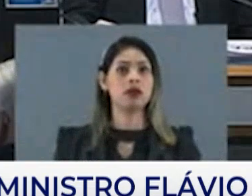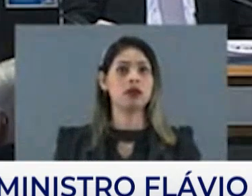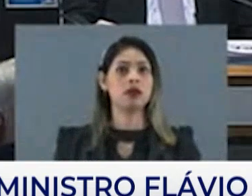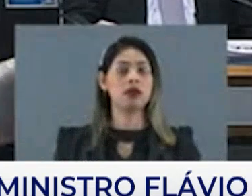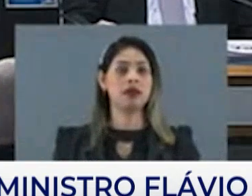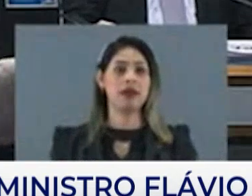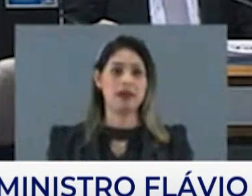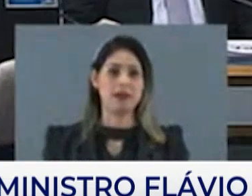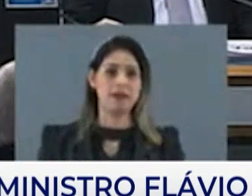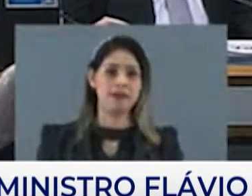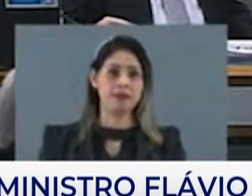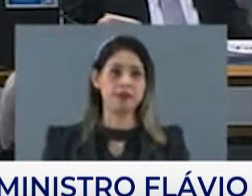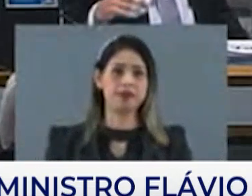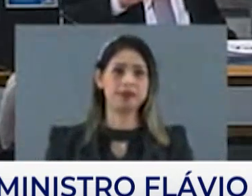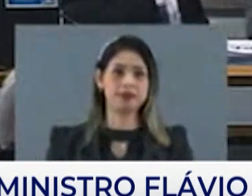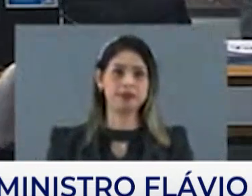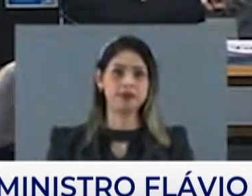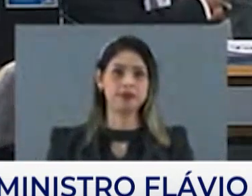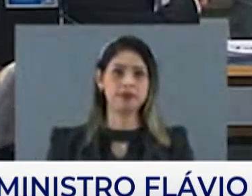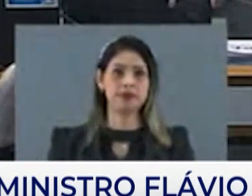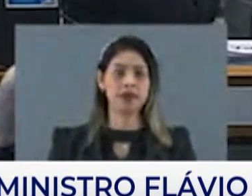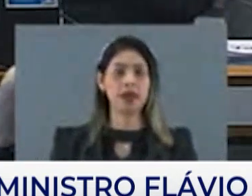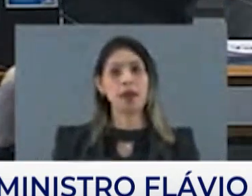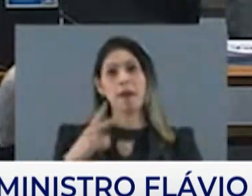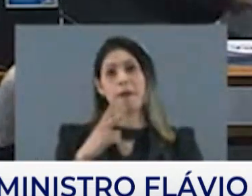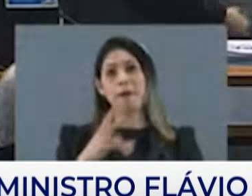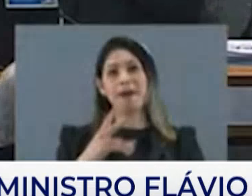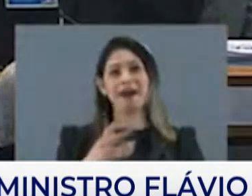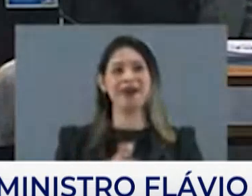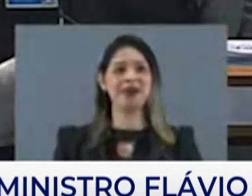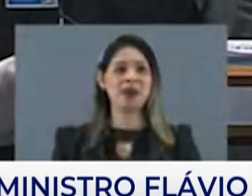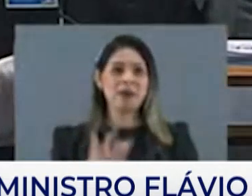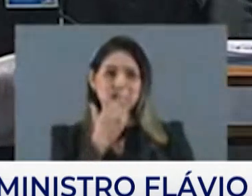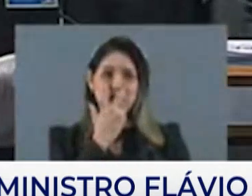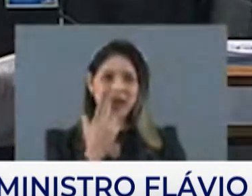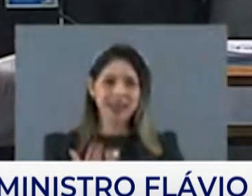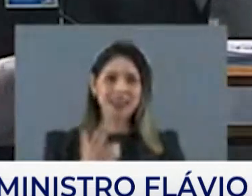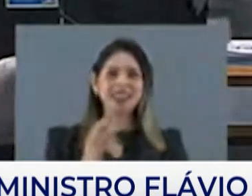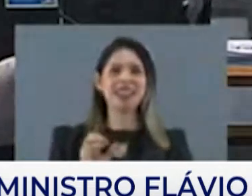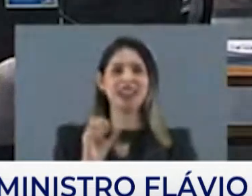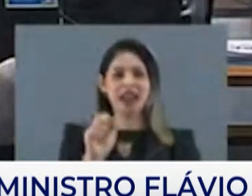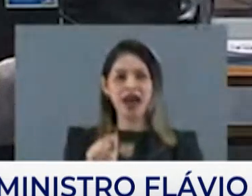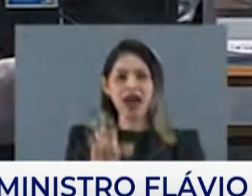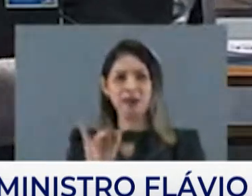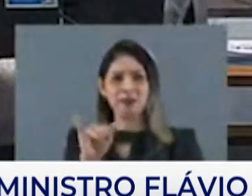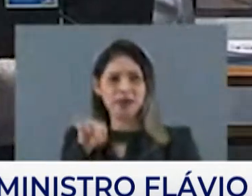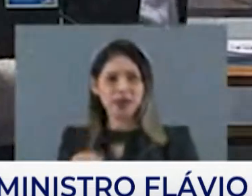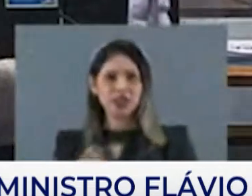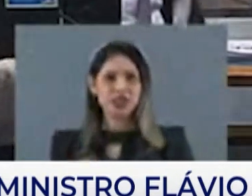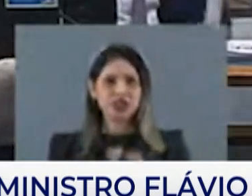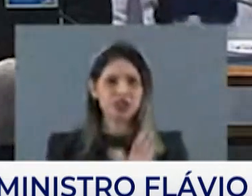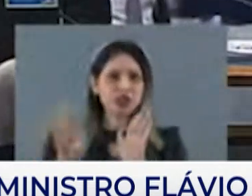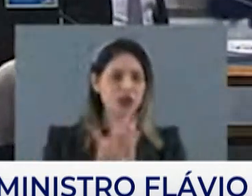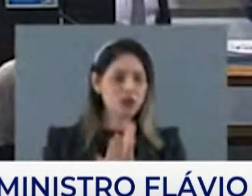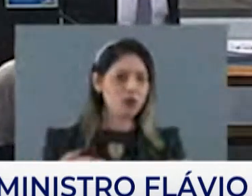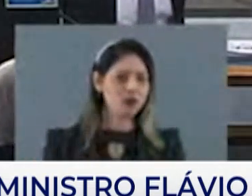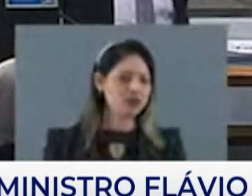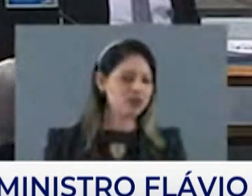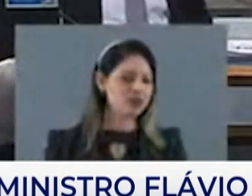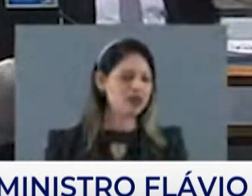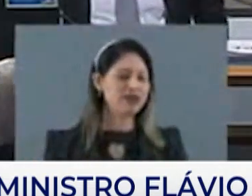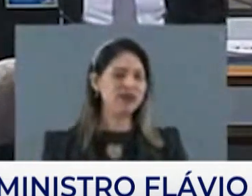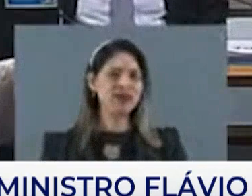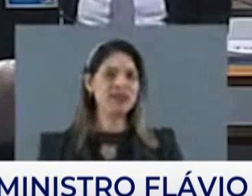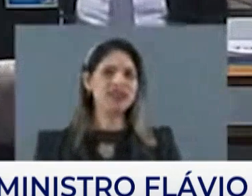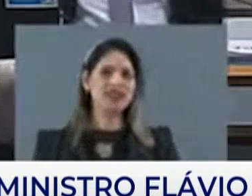obter o aval dos parlamentares da comissão de Constituição de Justiça do Senado e do plenário da casa os nomes foram